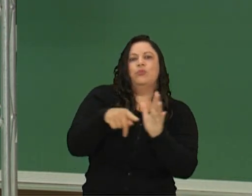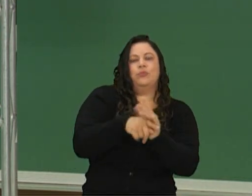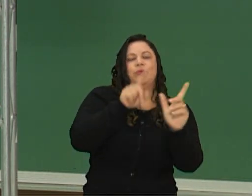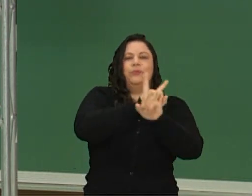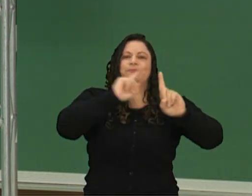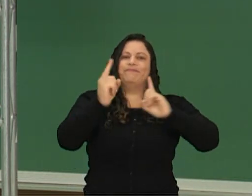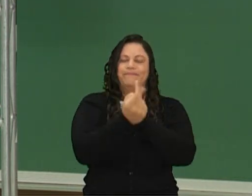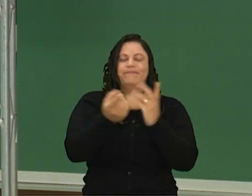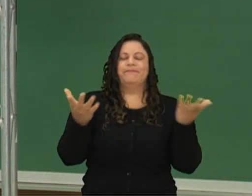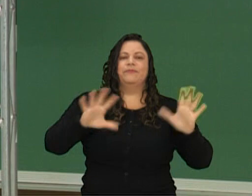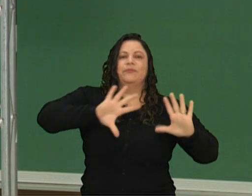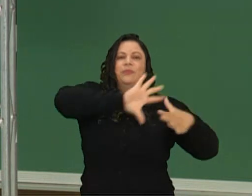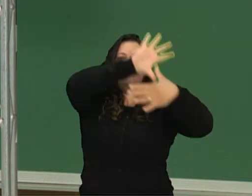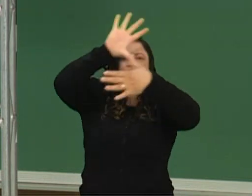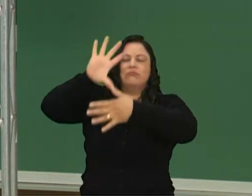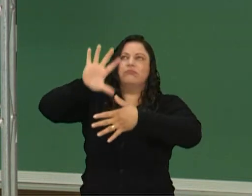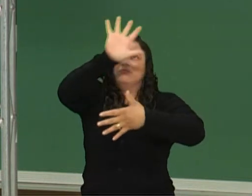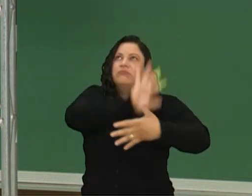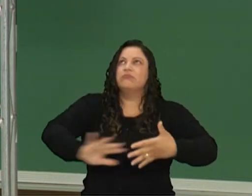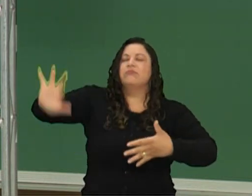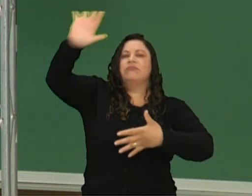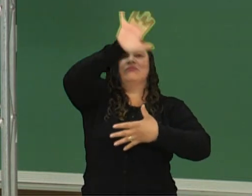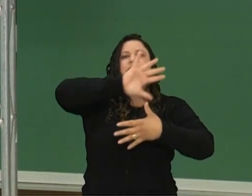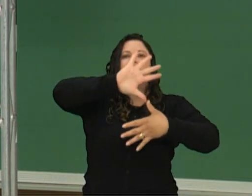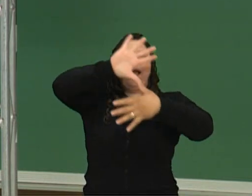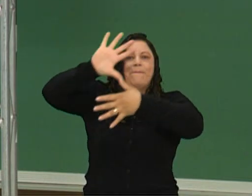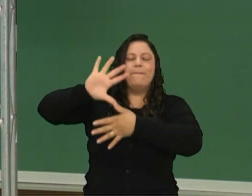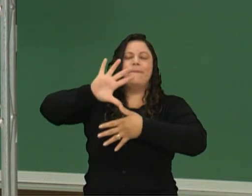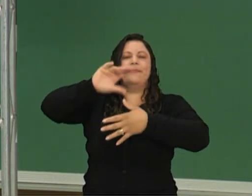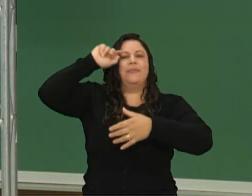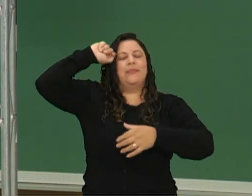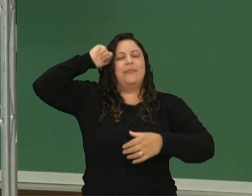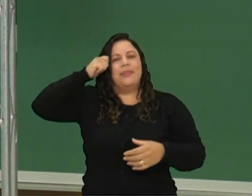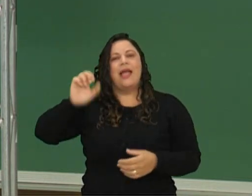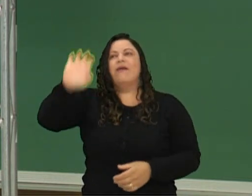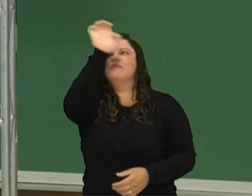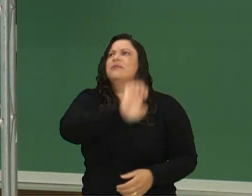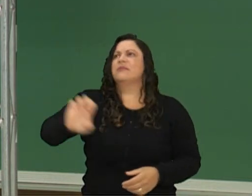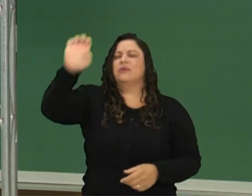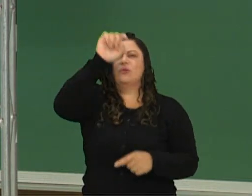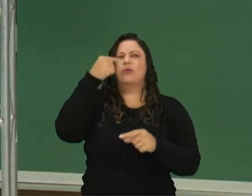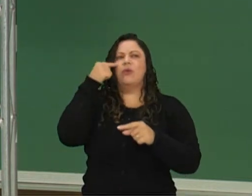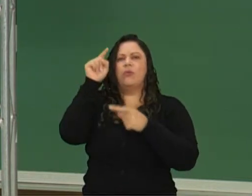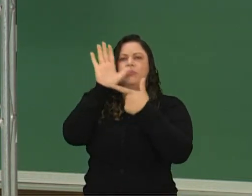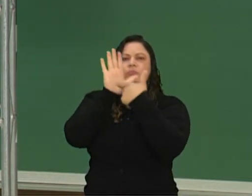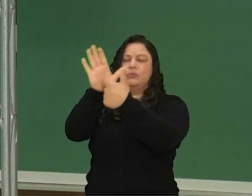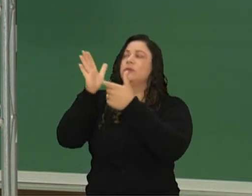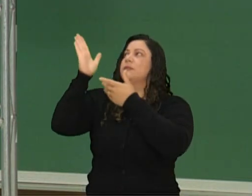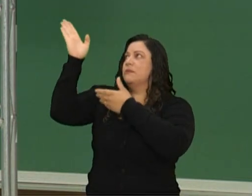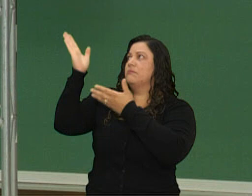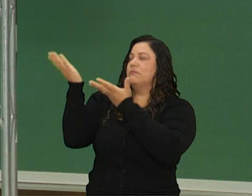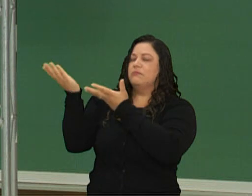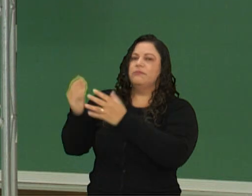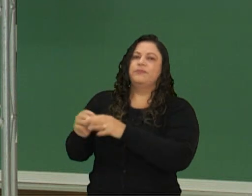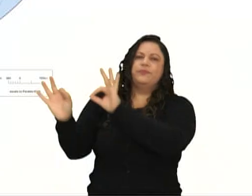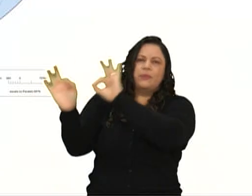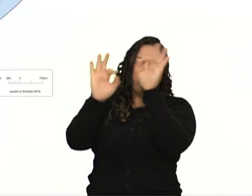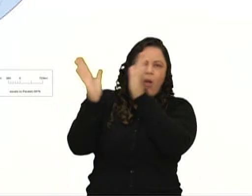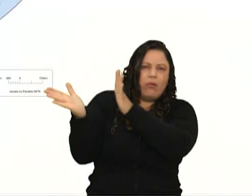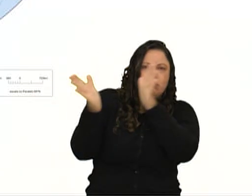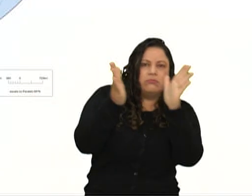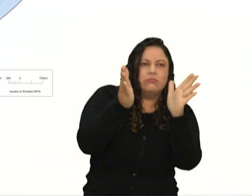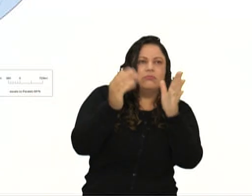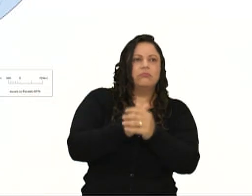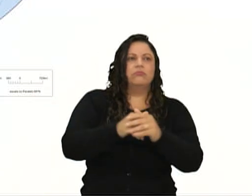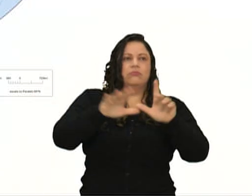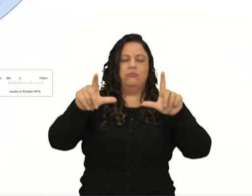está aqui, América, África, Europa. Estão vendo essa região aqui, ó, da Europa? Então, tem aqui embaixo o mapa,